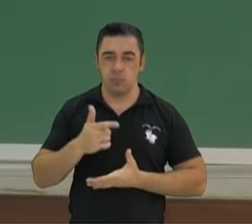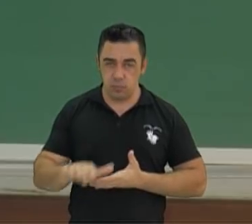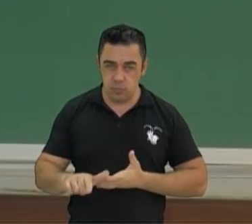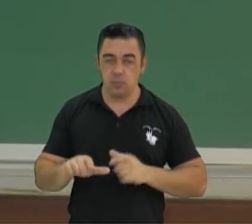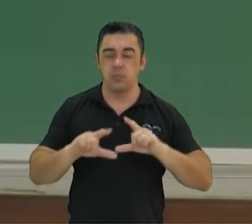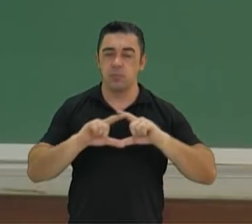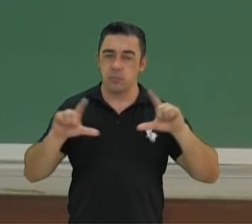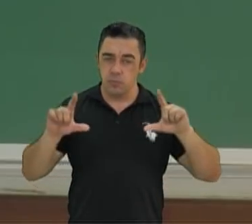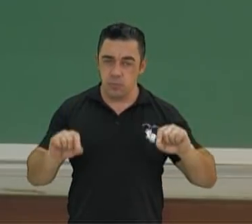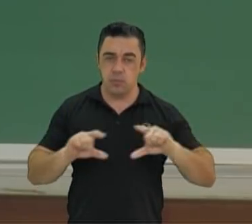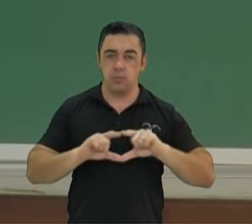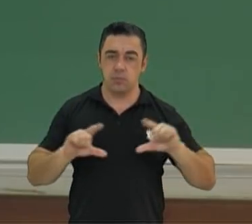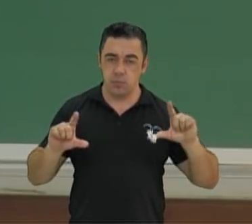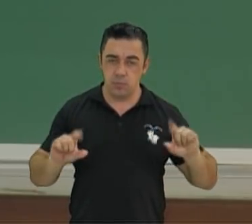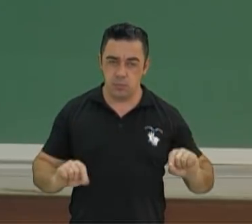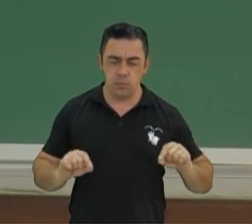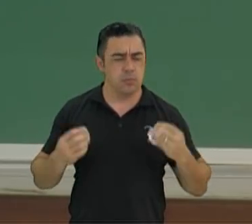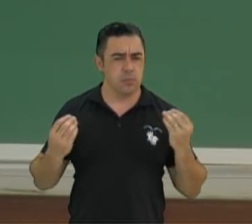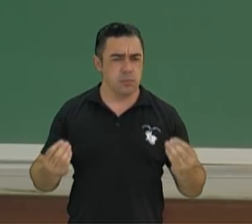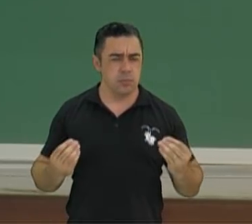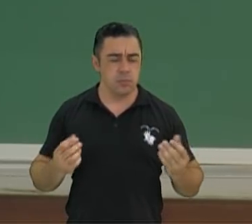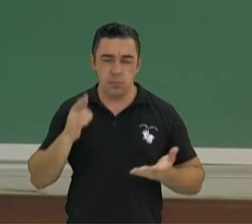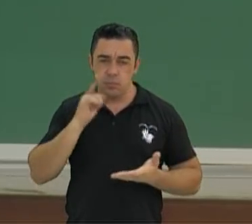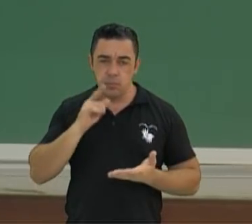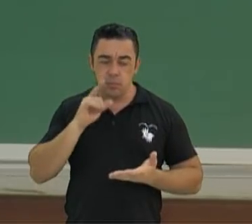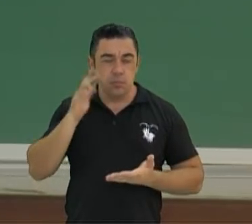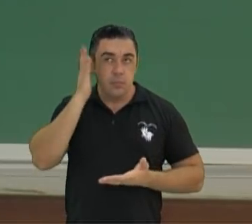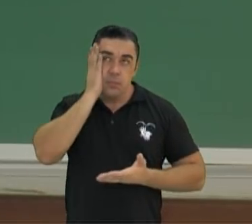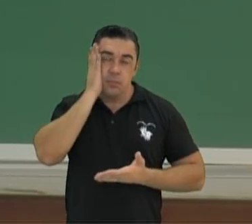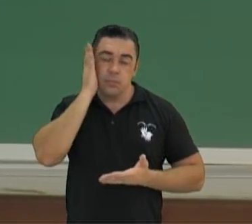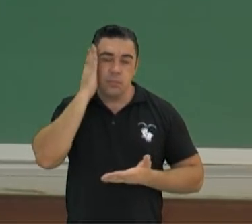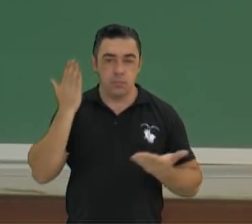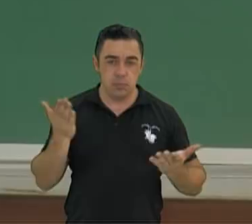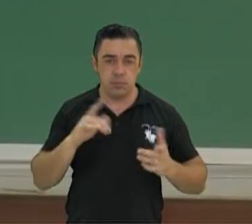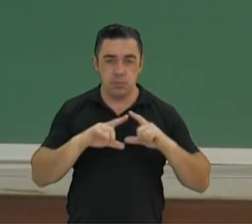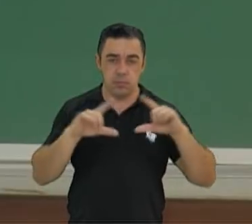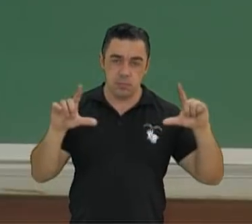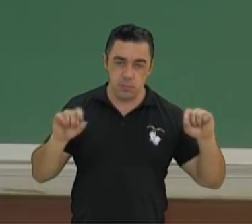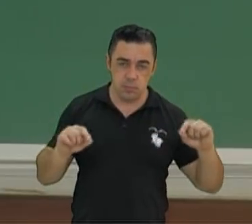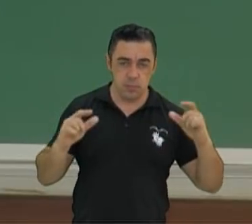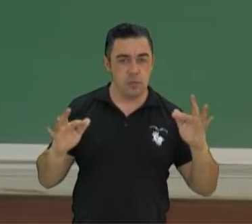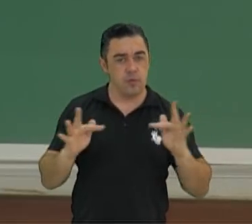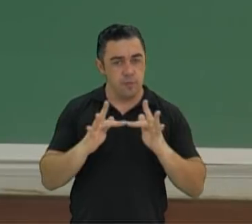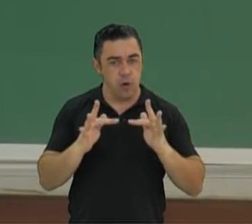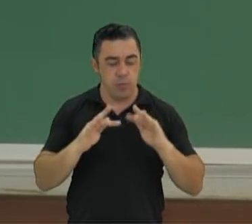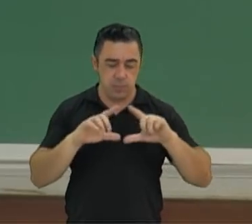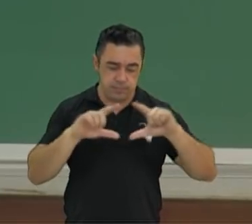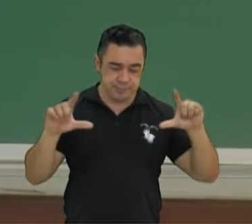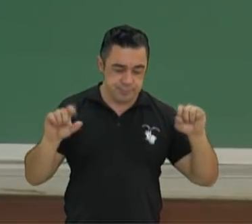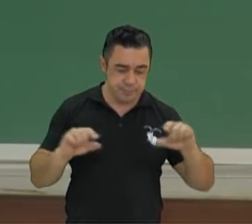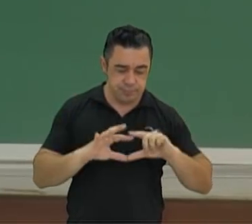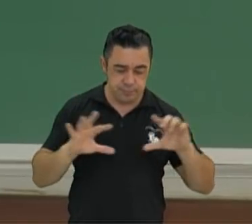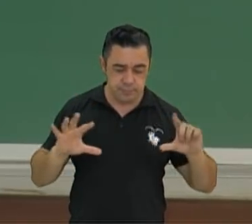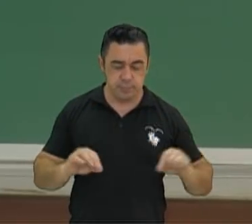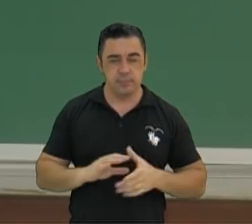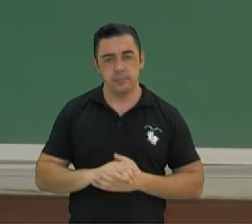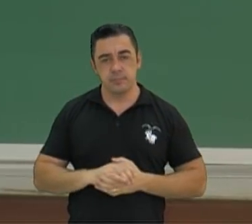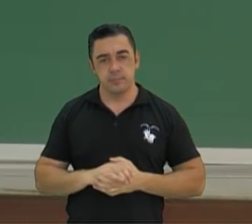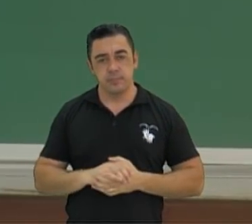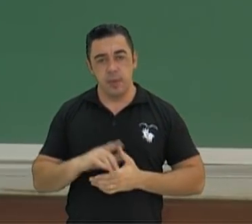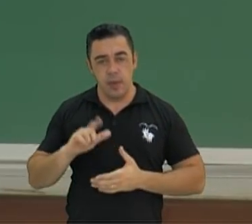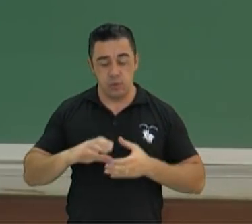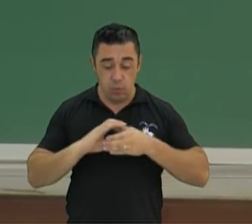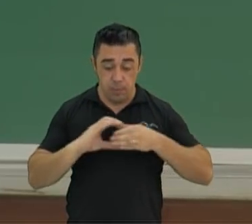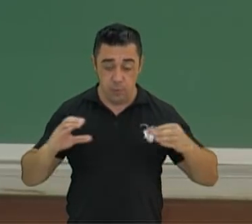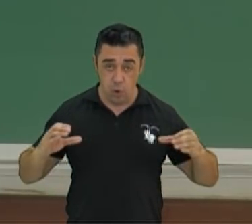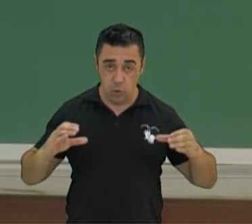as fórmulas, né? Como que a gente vai conseguir fazer sem saber a fórmula? A gente tem que relembrar a fórmula, olha lá. O volume do bloco